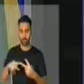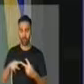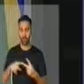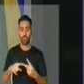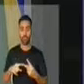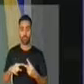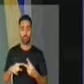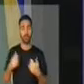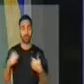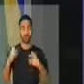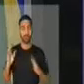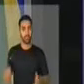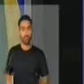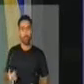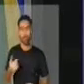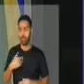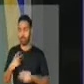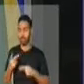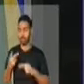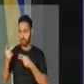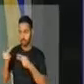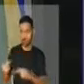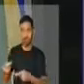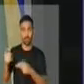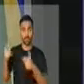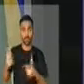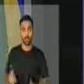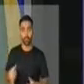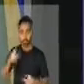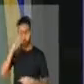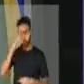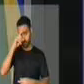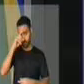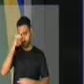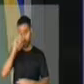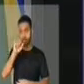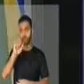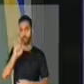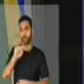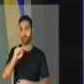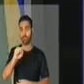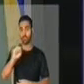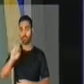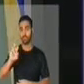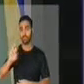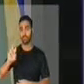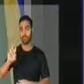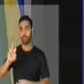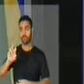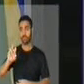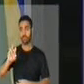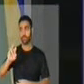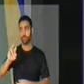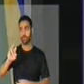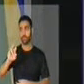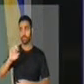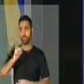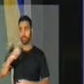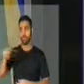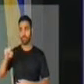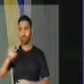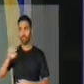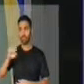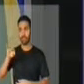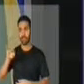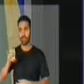Arnaud, eu tive recentemente fazendo uma visita no Hospital São Vicente, já tive também outras oportunidades, tanto na FAP como no Laureano, e dois pontos